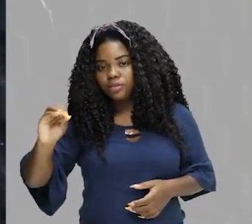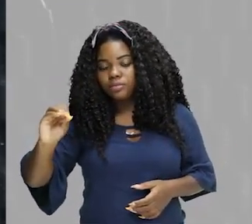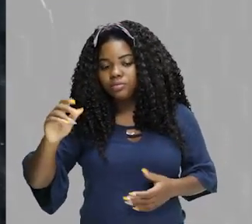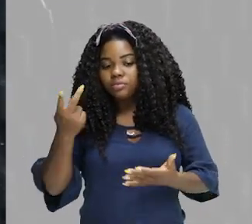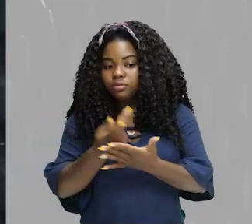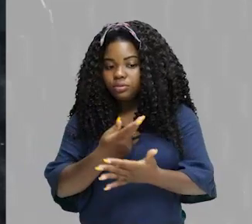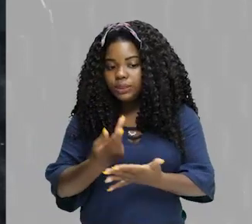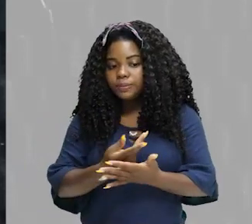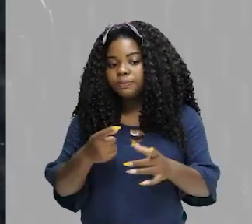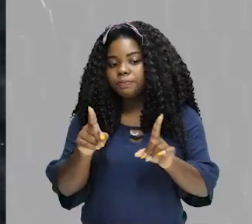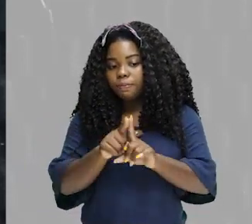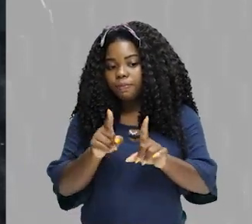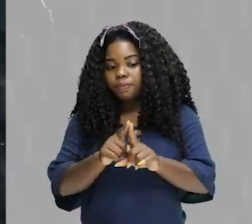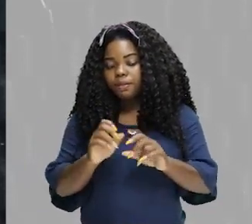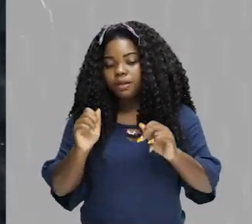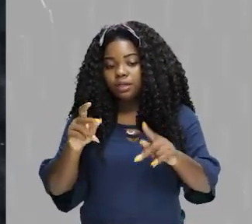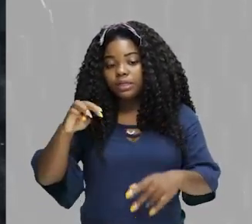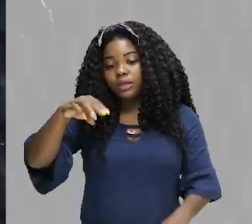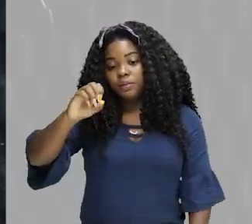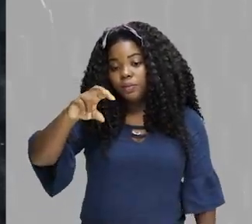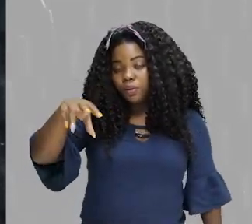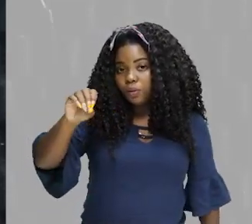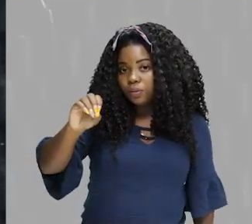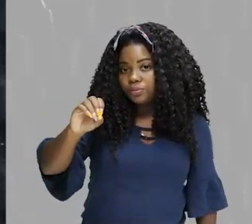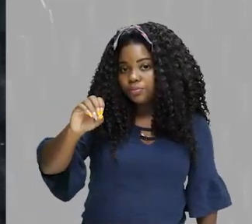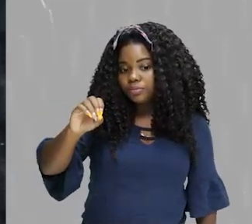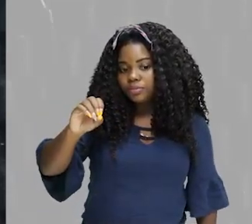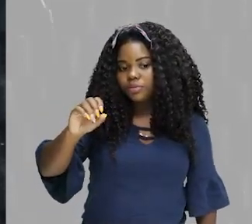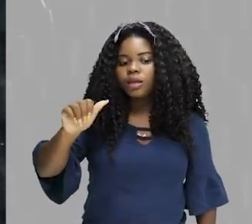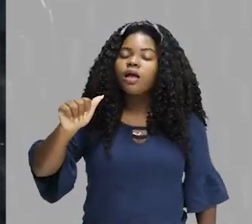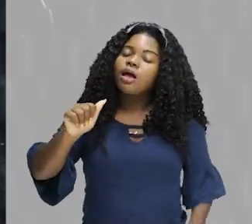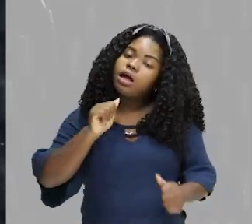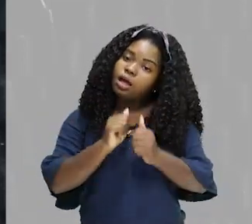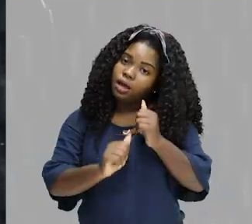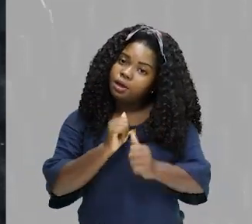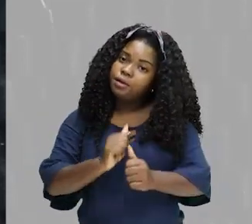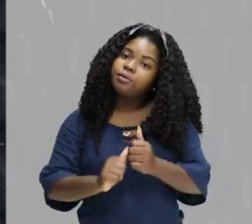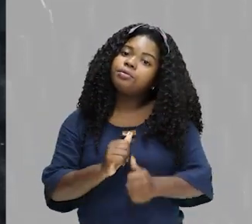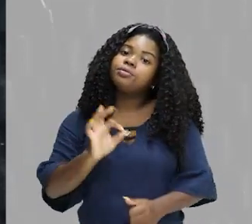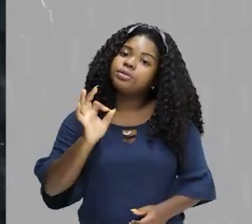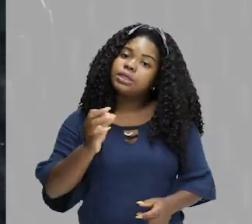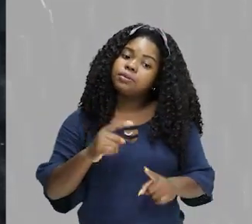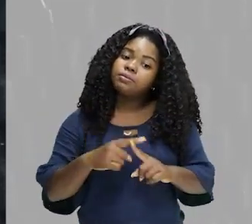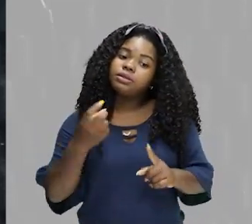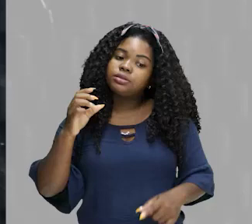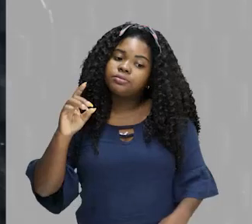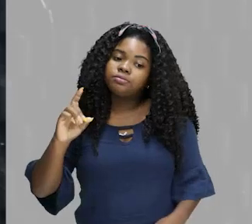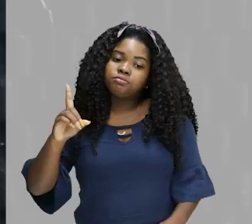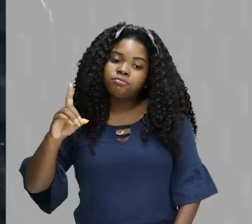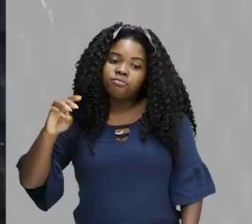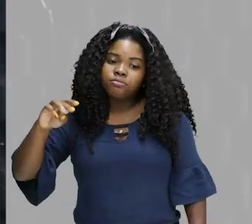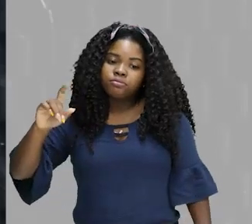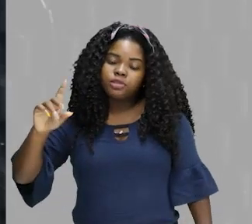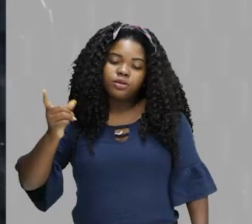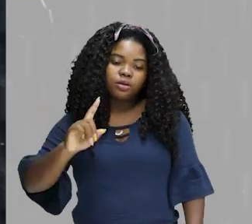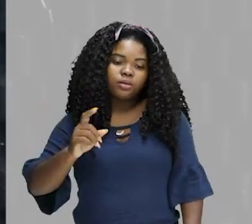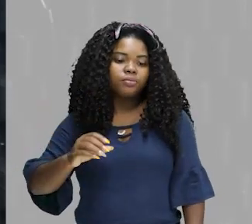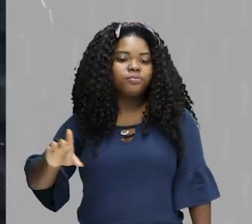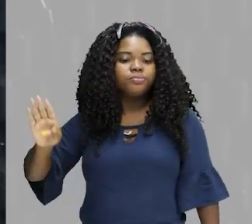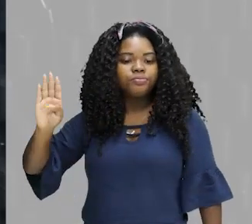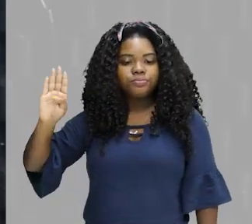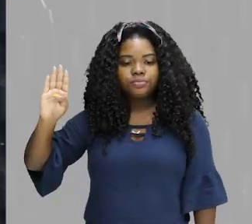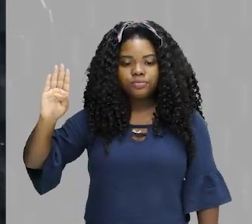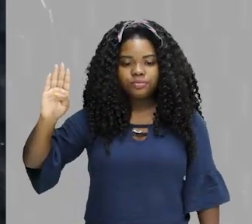Ele quer planta monocotiledônia. Arroz, tudo bem, arroz é monocotiledônia. A letra B,